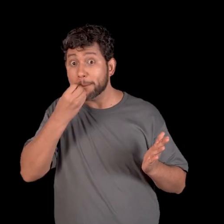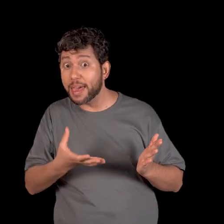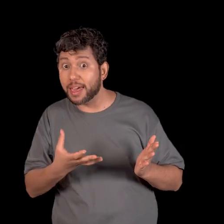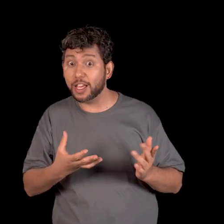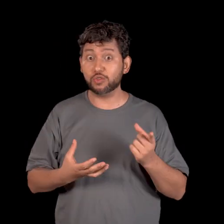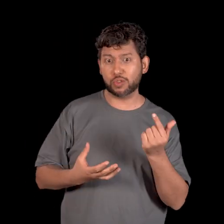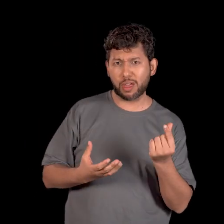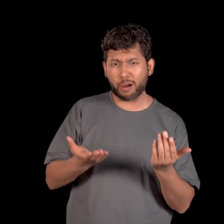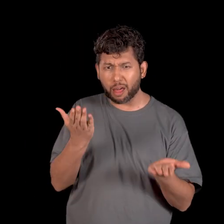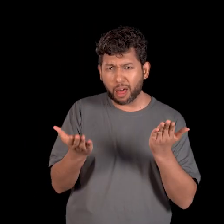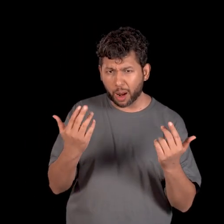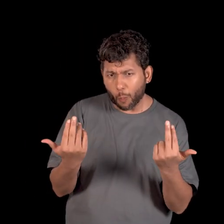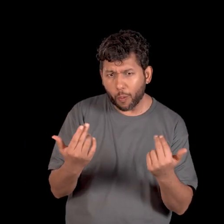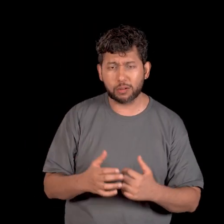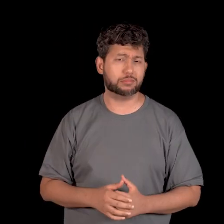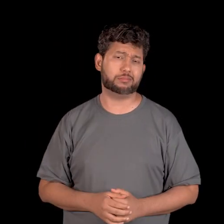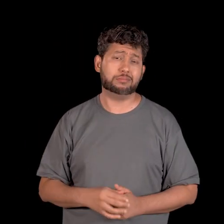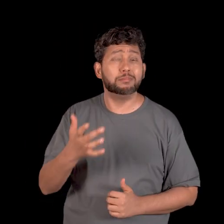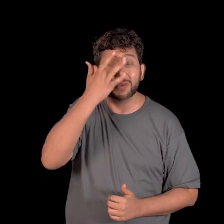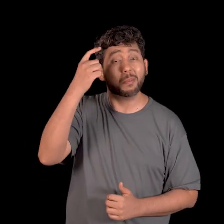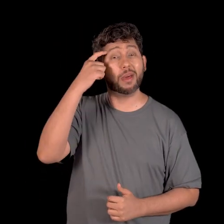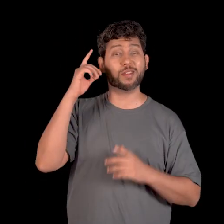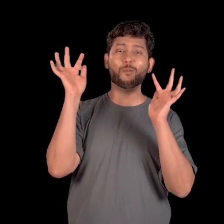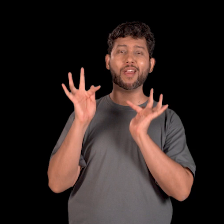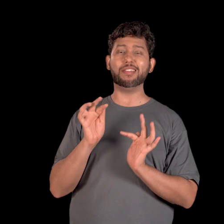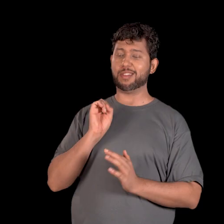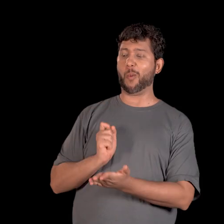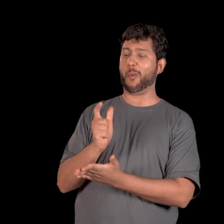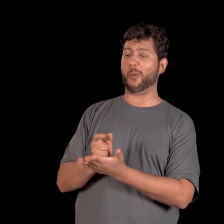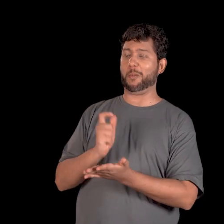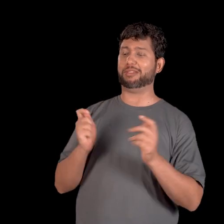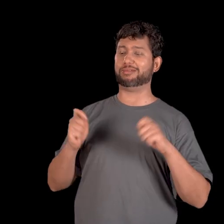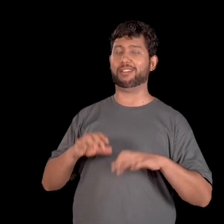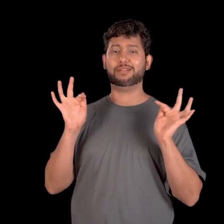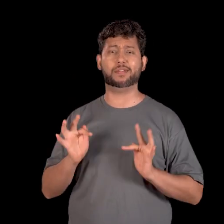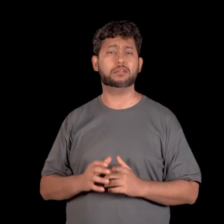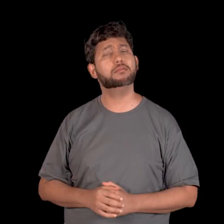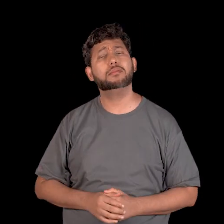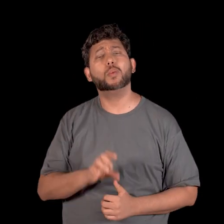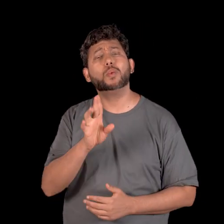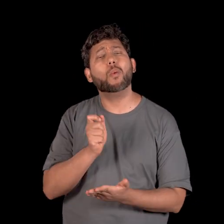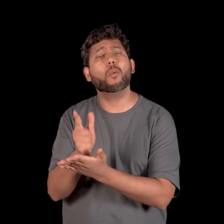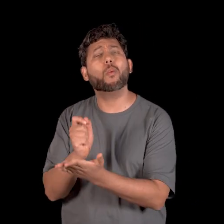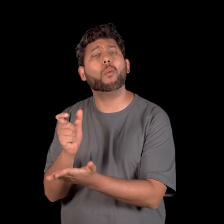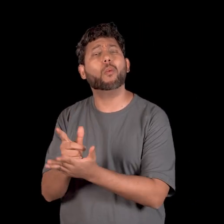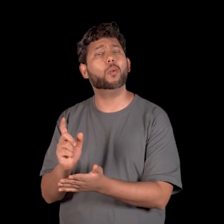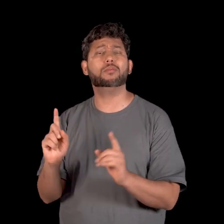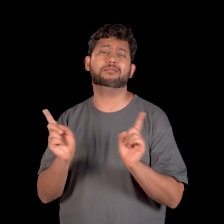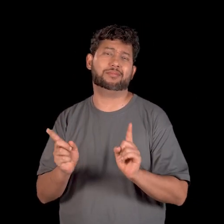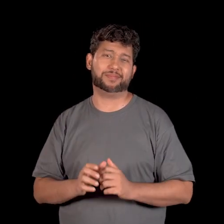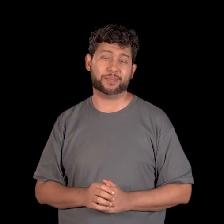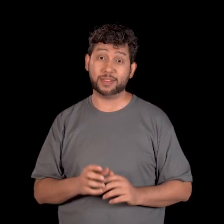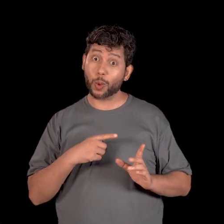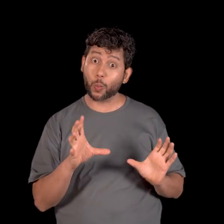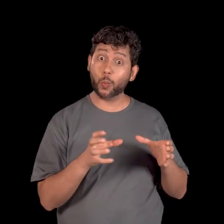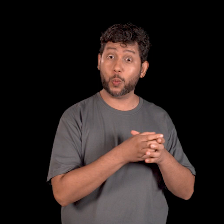todo somos bombardeados com mensagens sutis de que a felicidade possível está no consumo. Em contraponto ao estilo consumista de